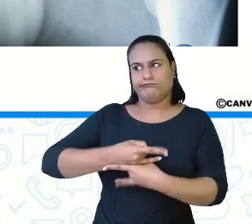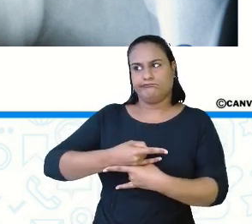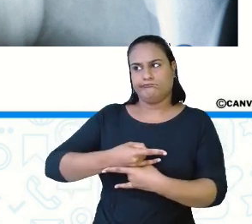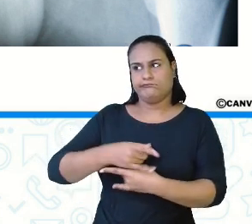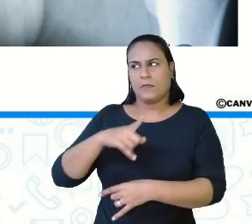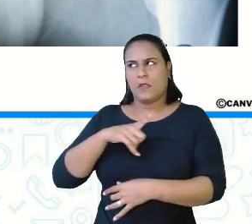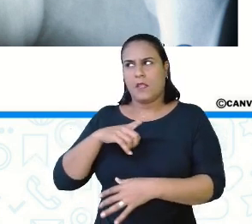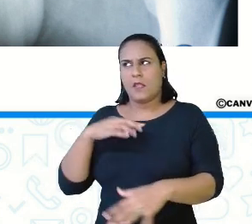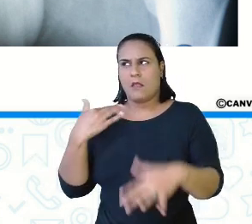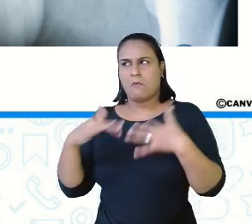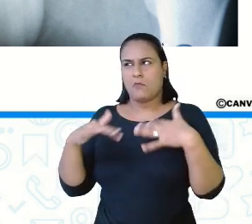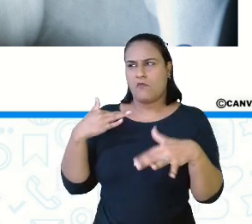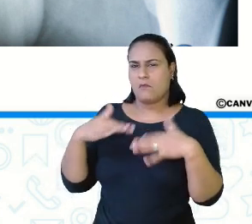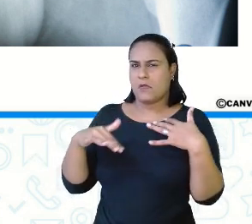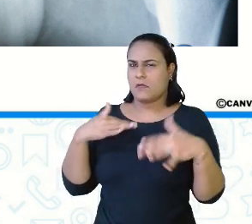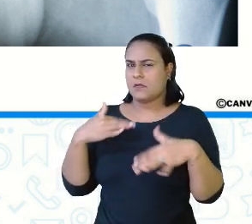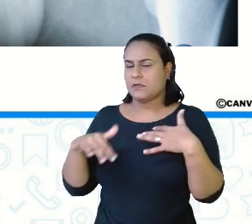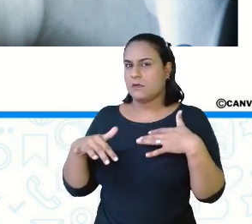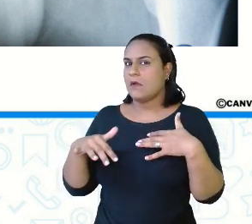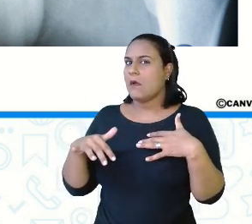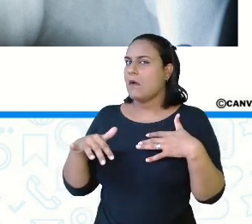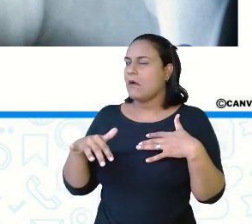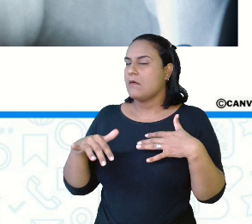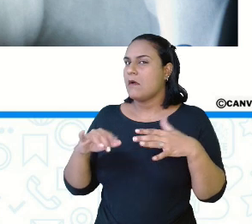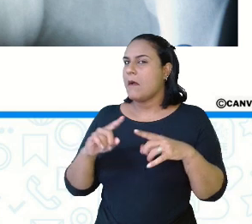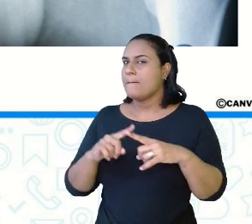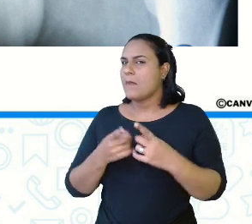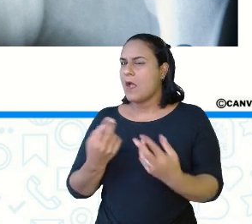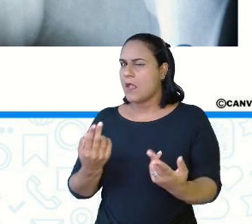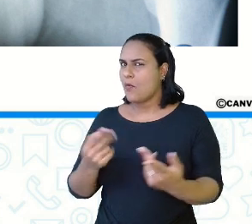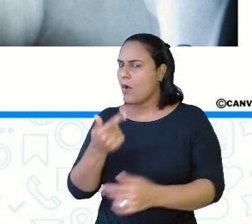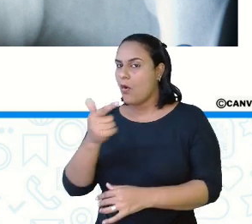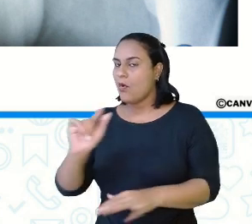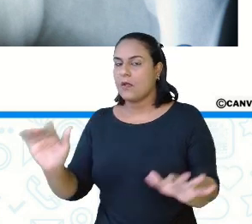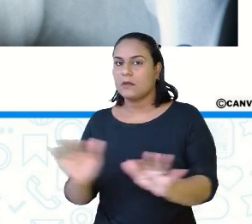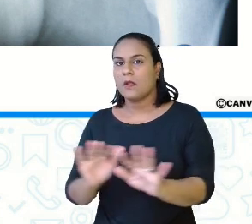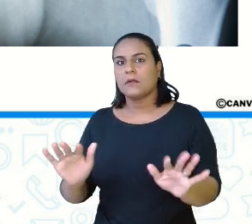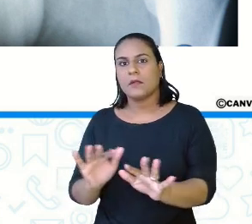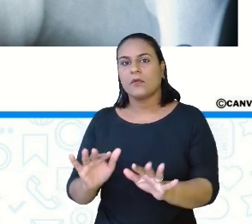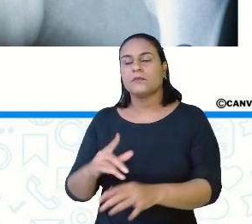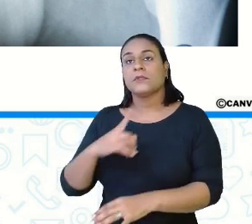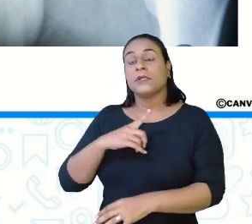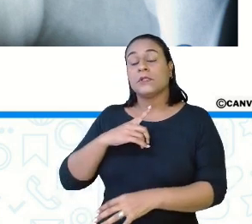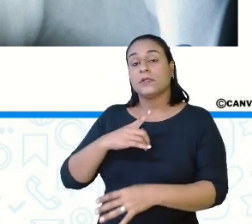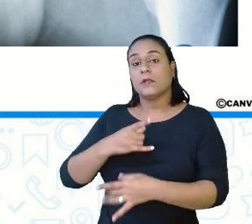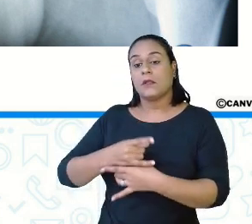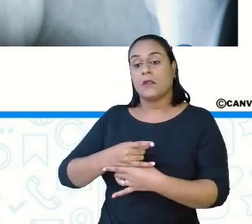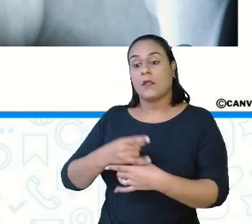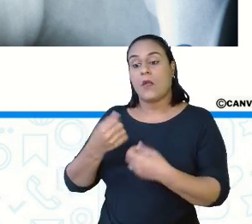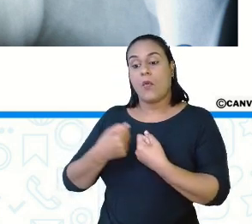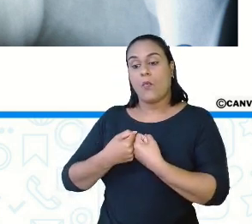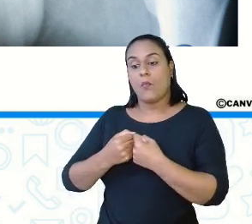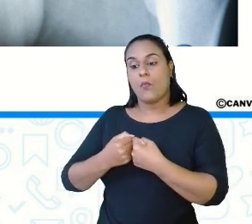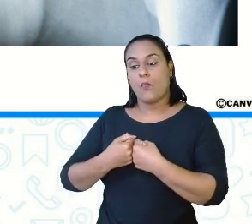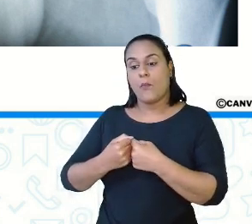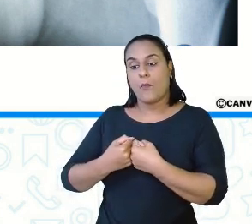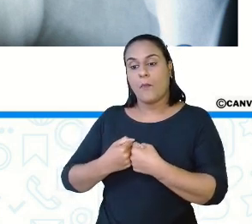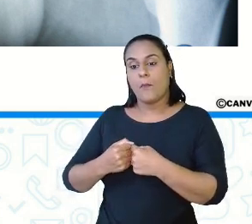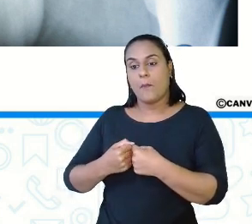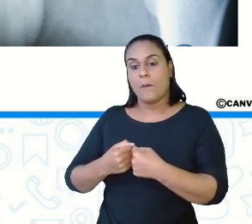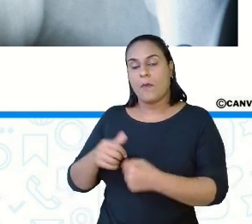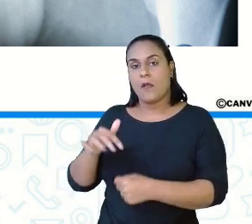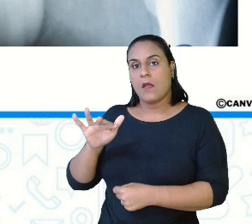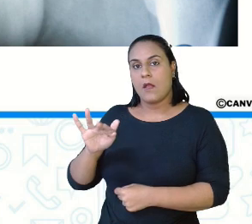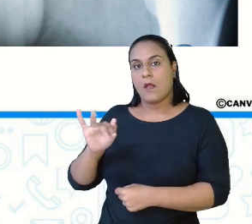mas que não se compara à outra que eu vou dizer daqui a pouquinho. Então eu tenho uma articulação fixa, mas